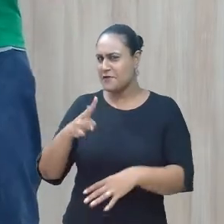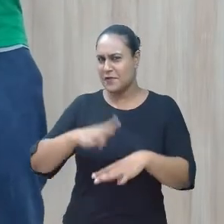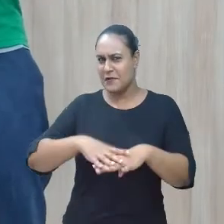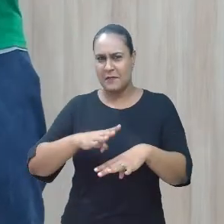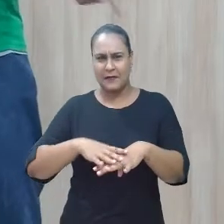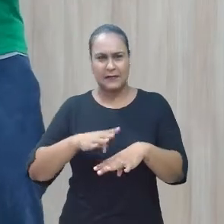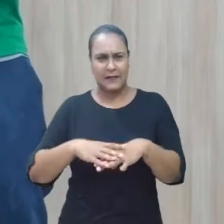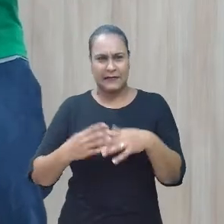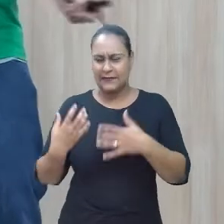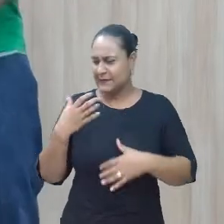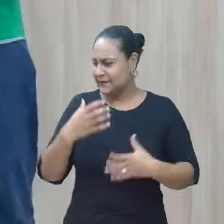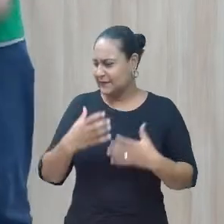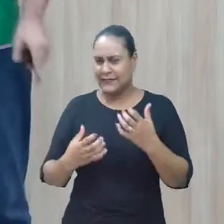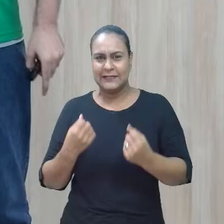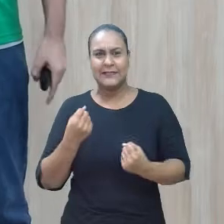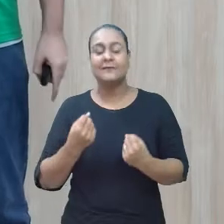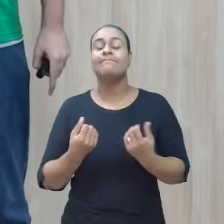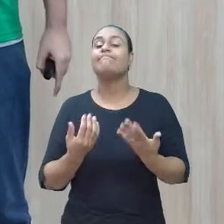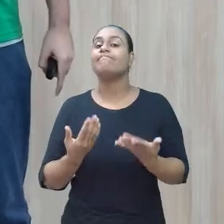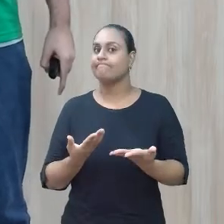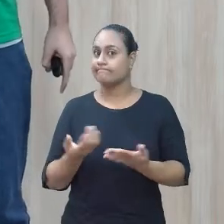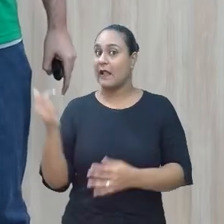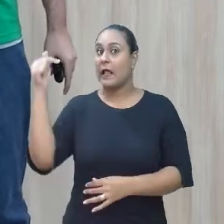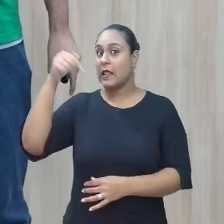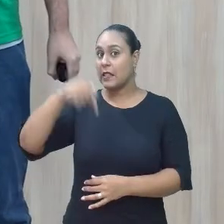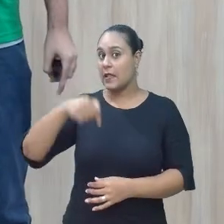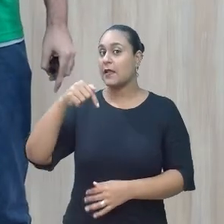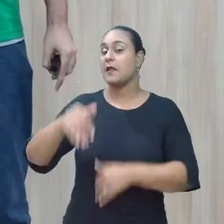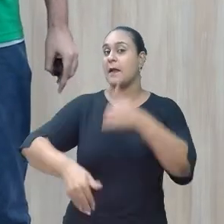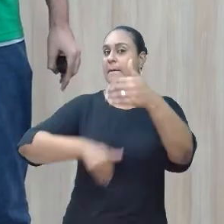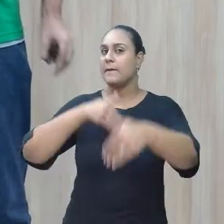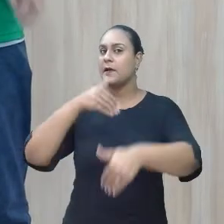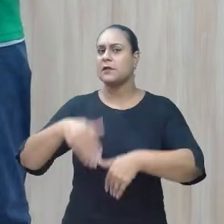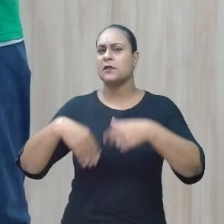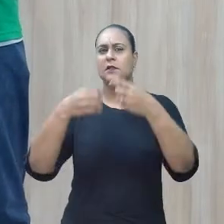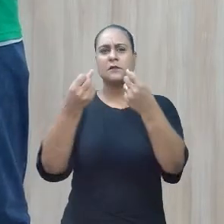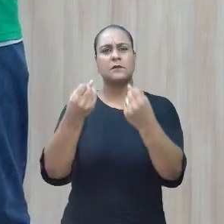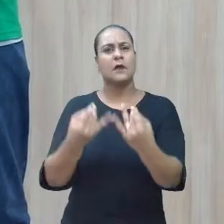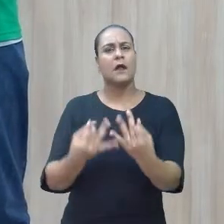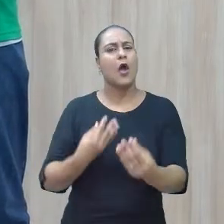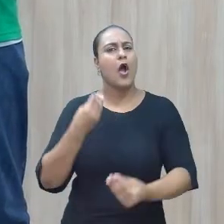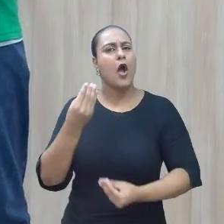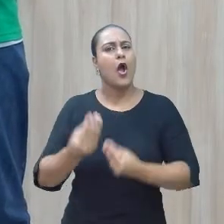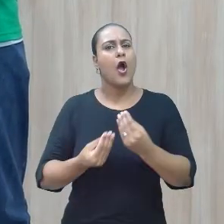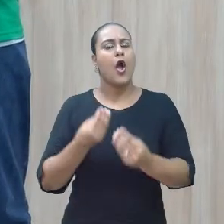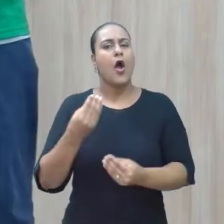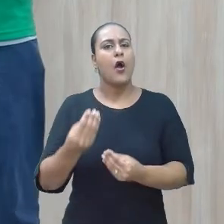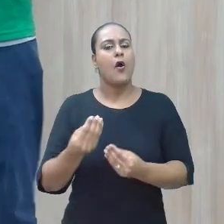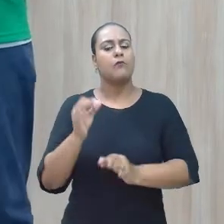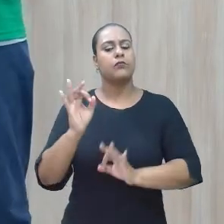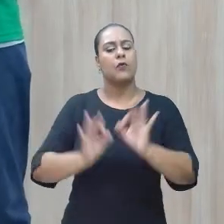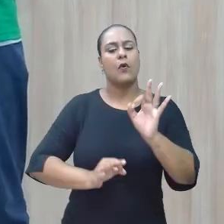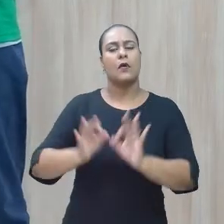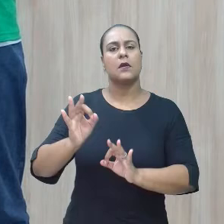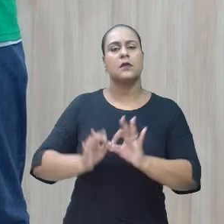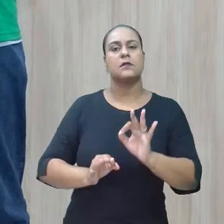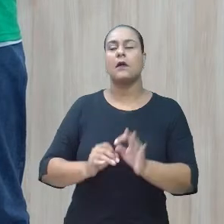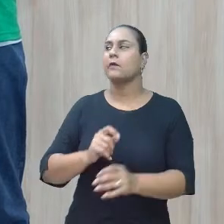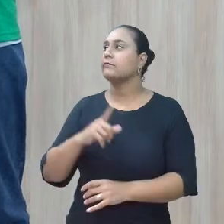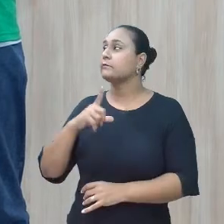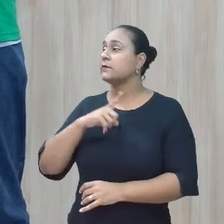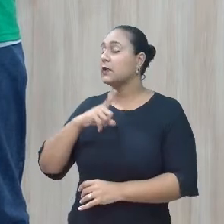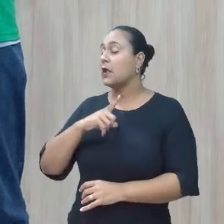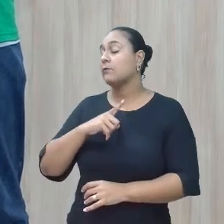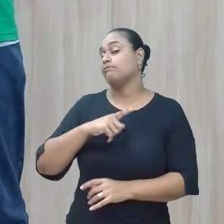aquela coisa, interpretação de texto, e ela veio aqui nos explicar como é que a gente elabora, porque nós temos lá o